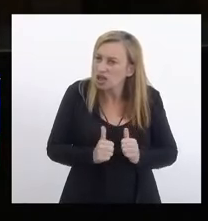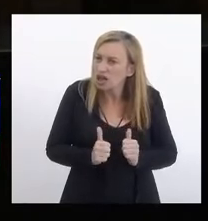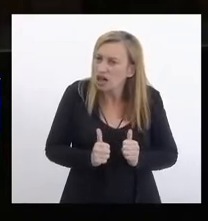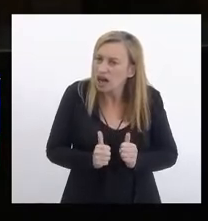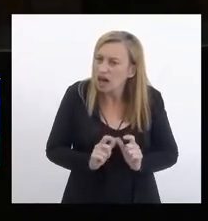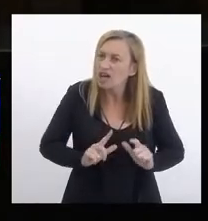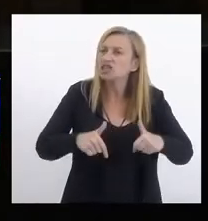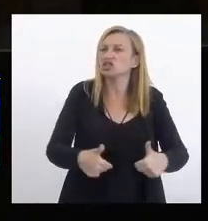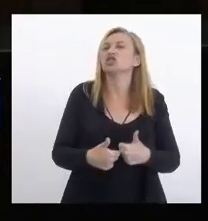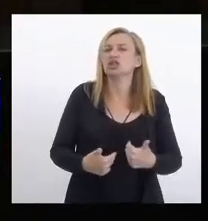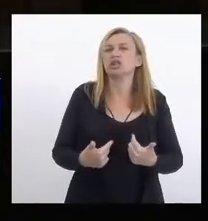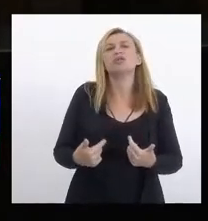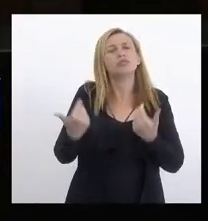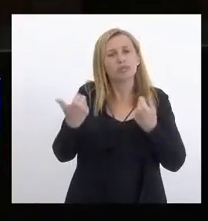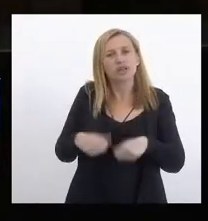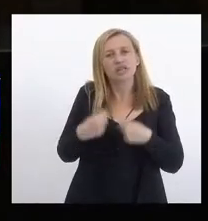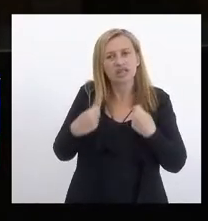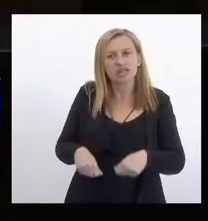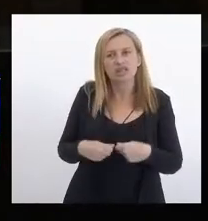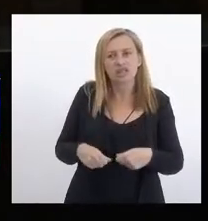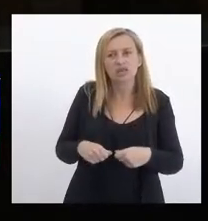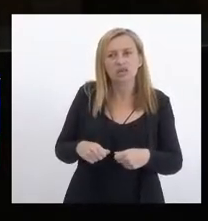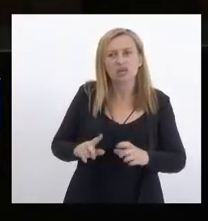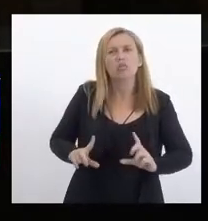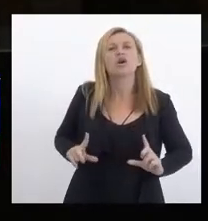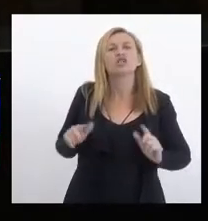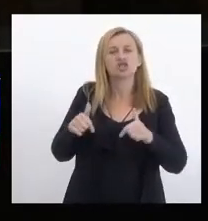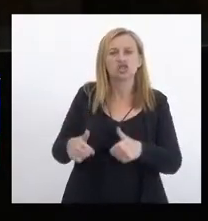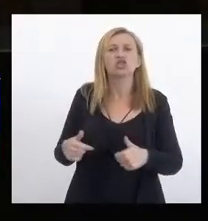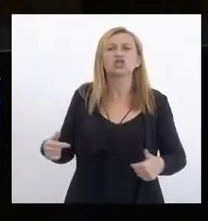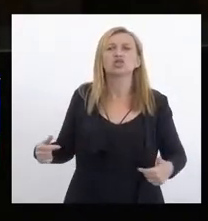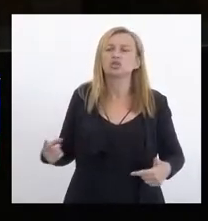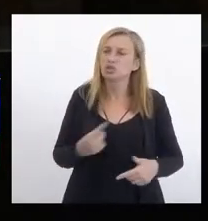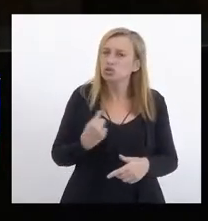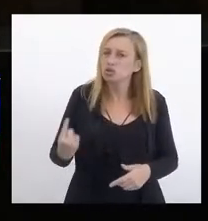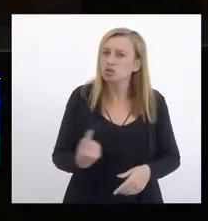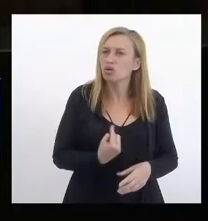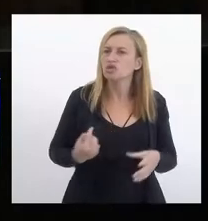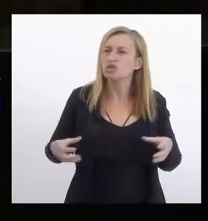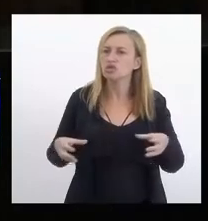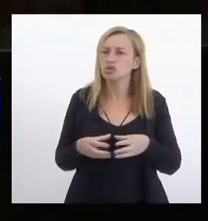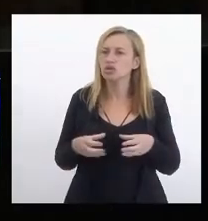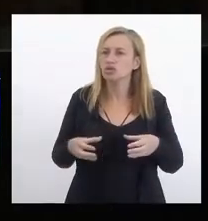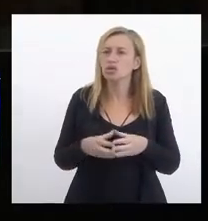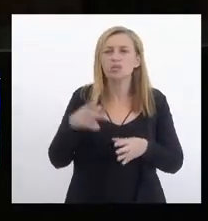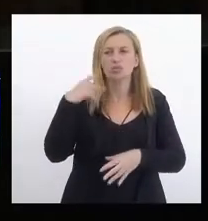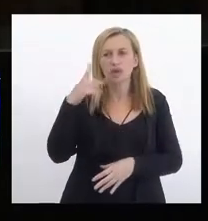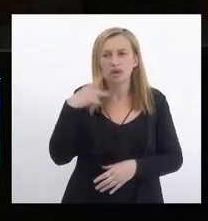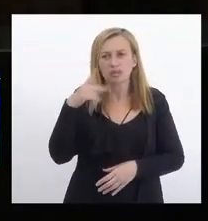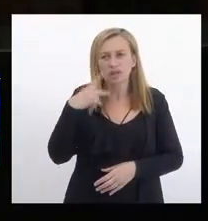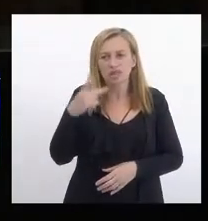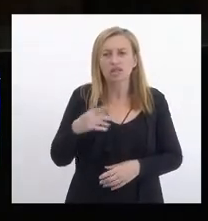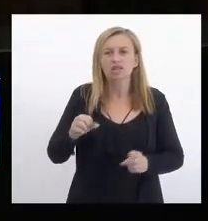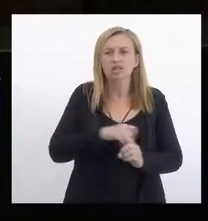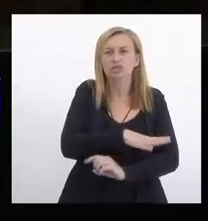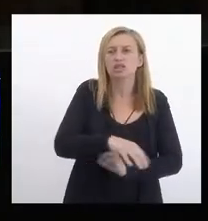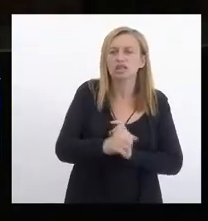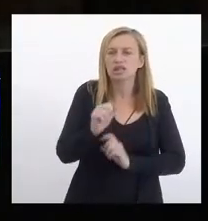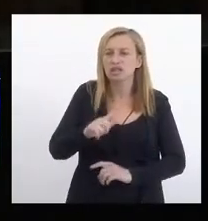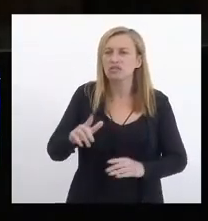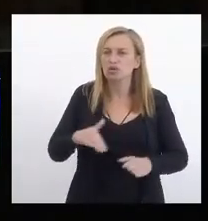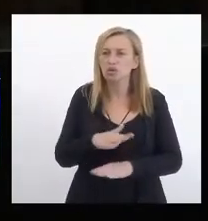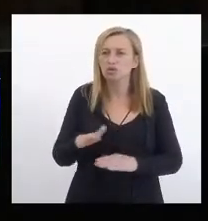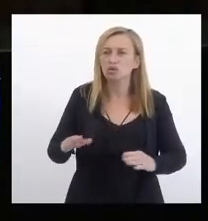daí o que está precisando como ação nossa, coletiva, parlamentar, sociedade civil, isso,